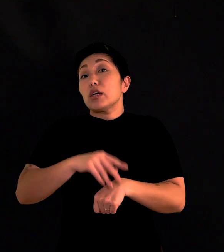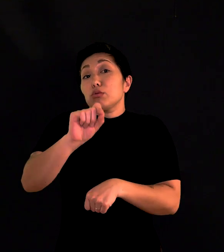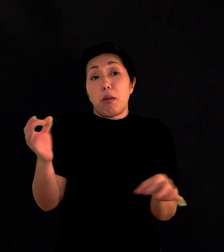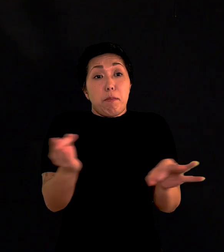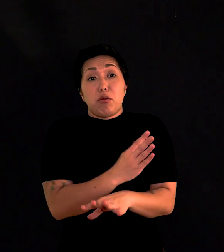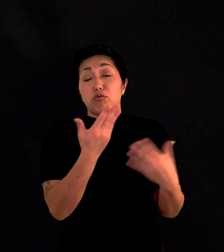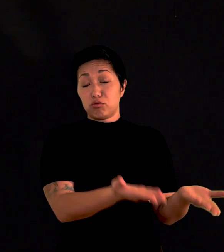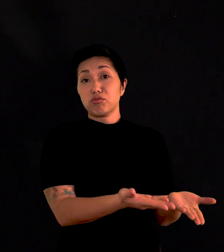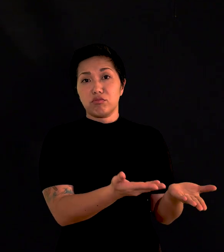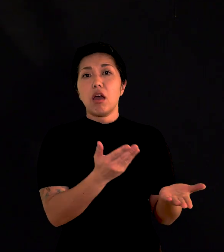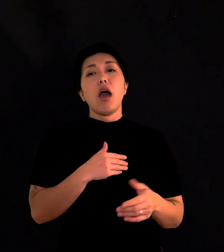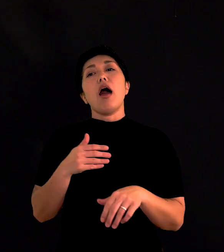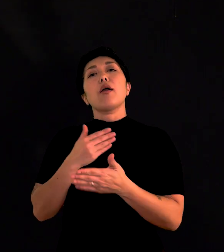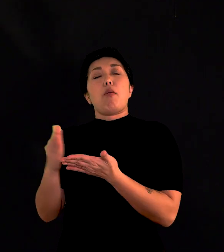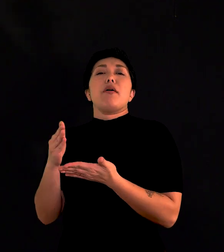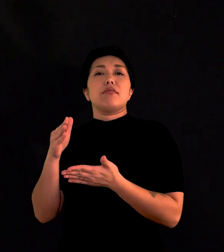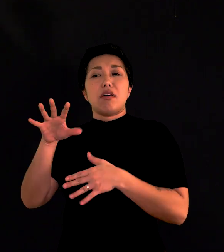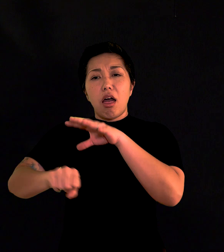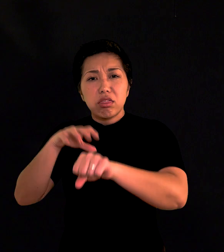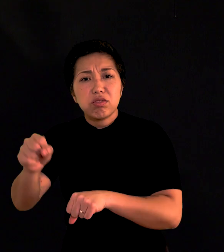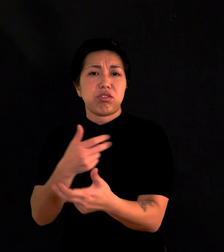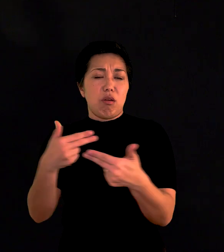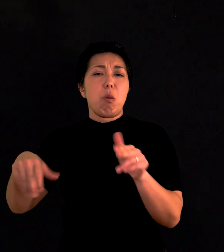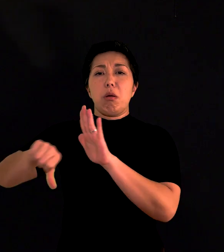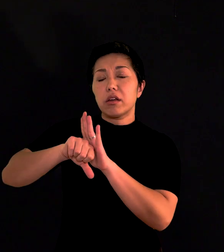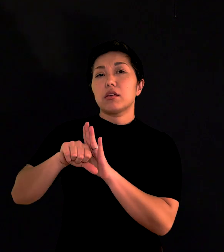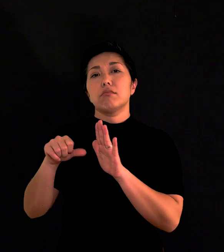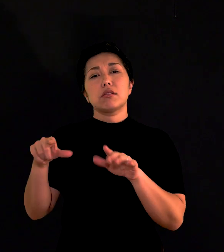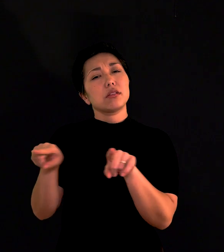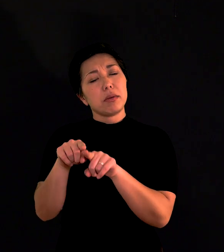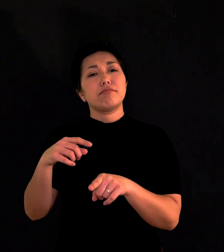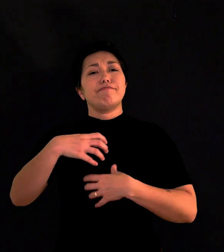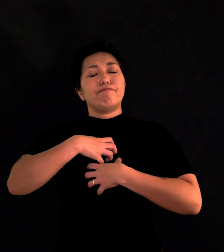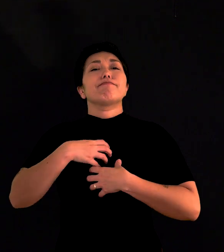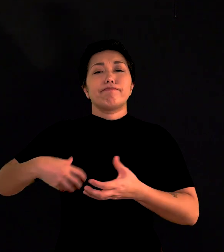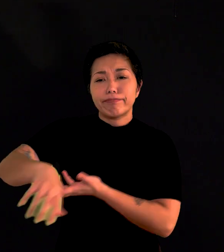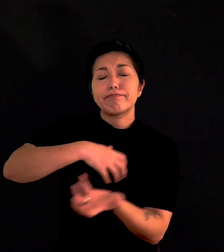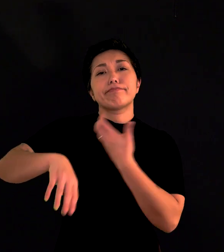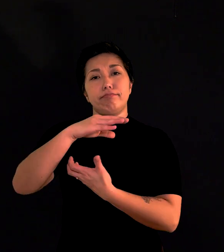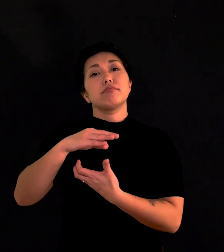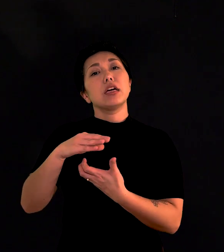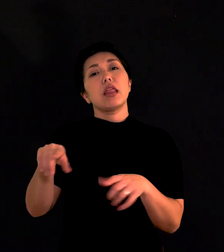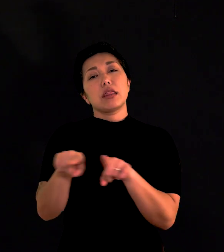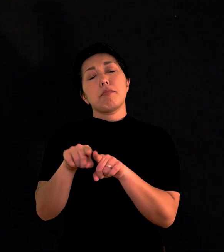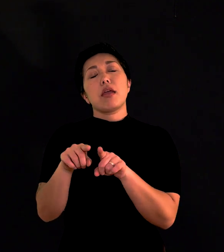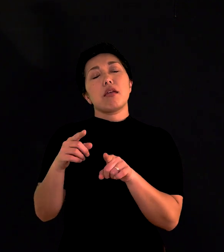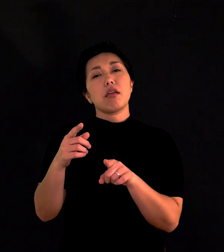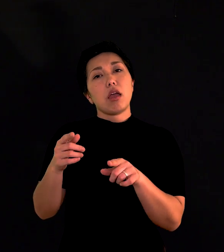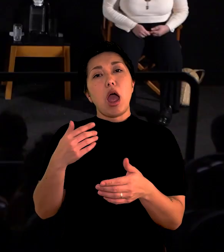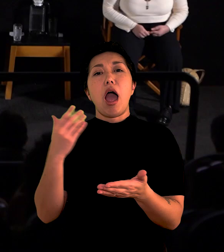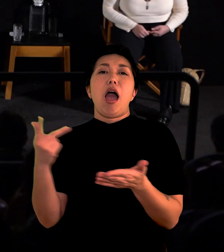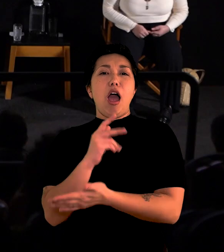desmatar, começa a entrar no crime, começa a atacar as comunidades indígenas. Elas são também abaladas e destruídas por todos os